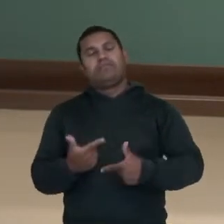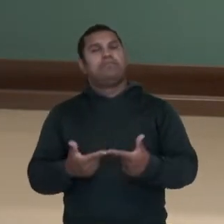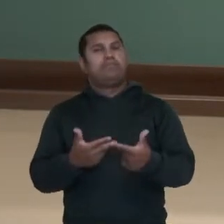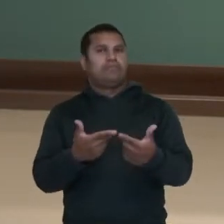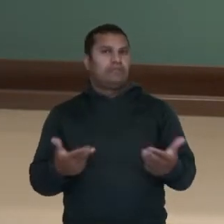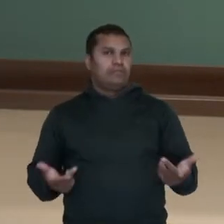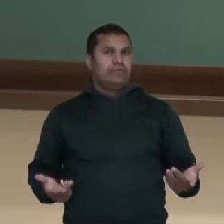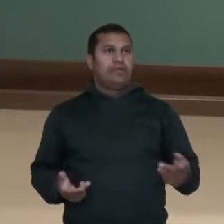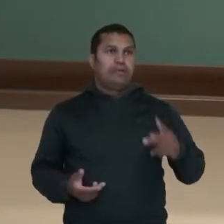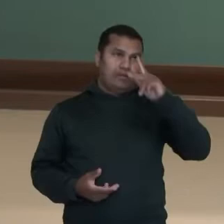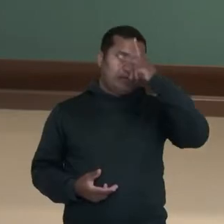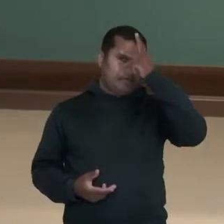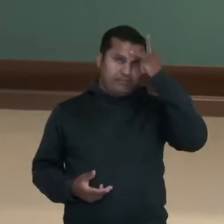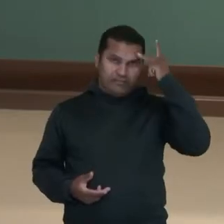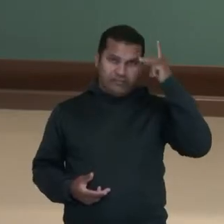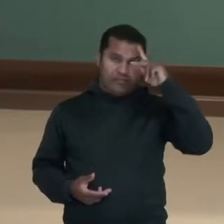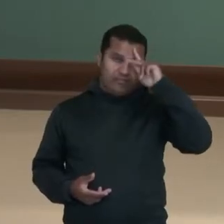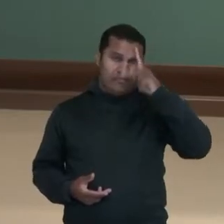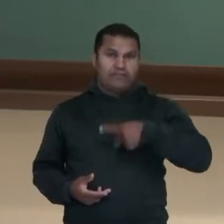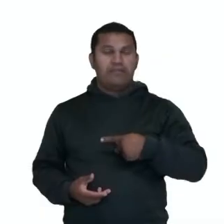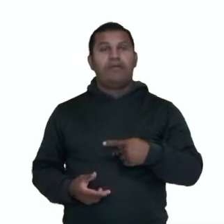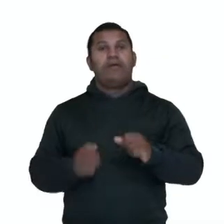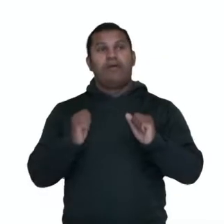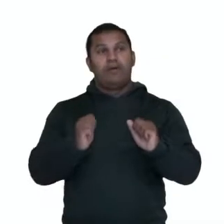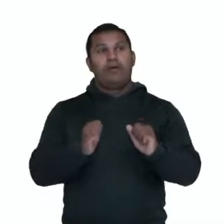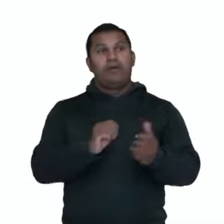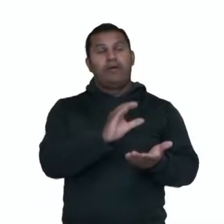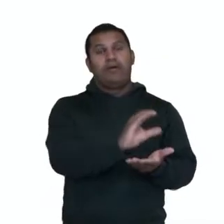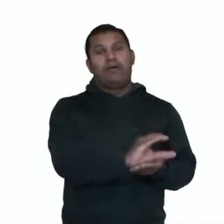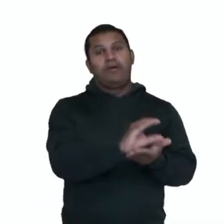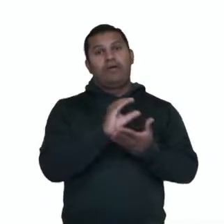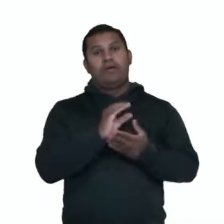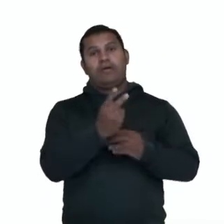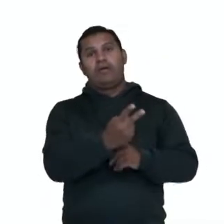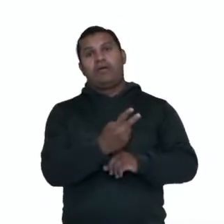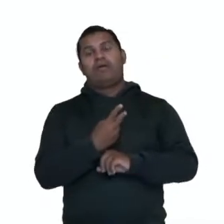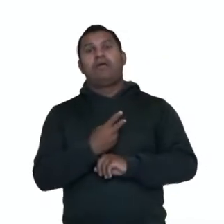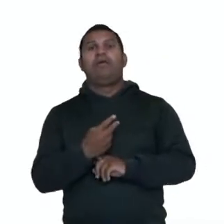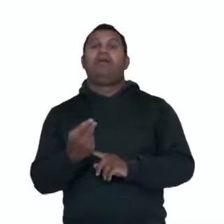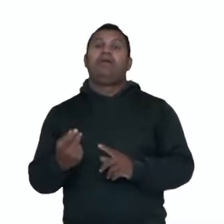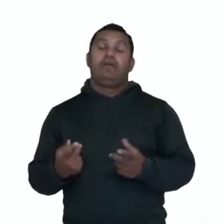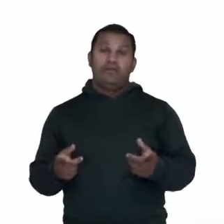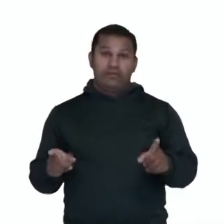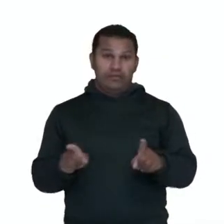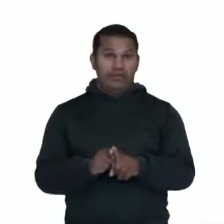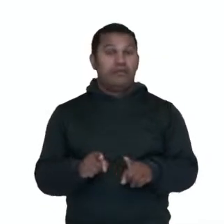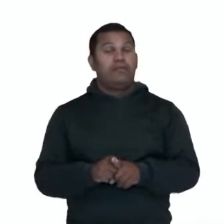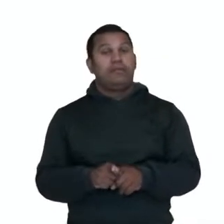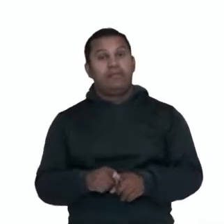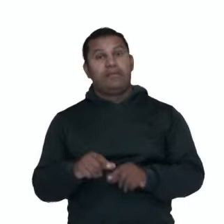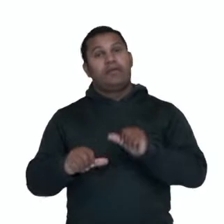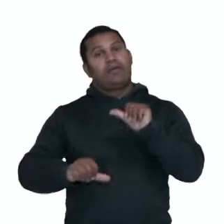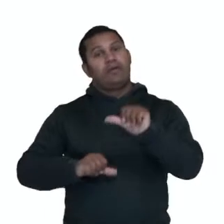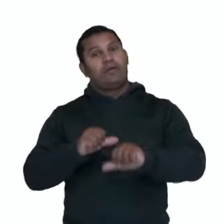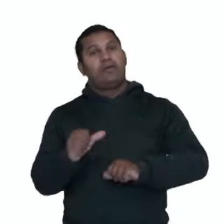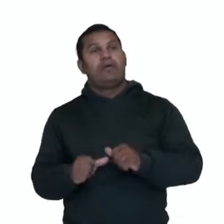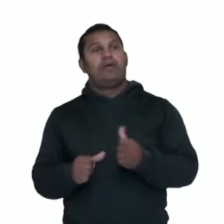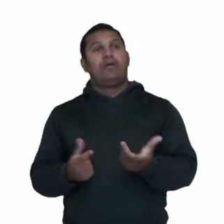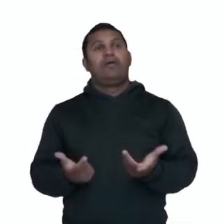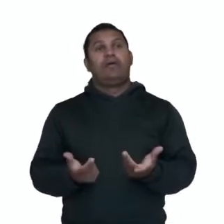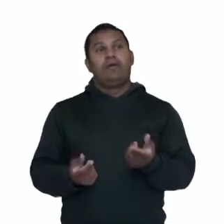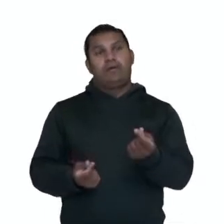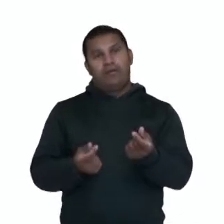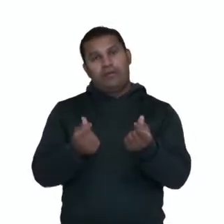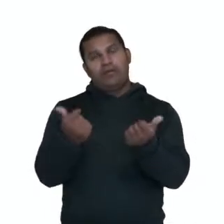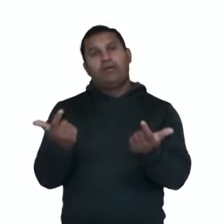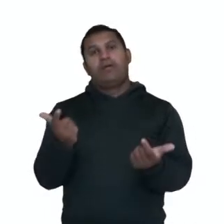Pessoas físicas e empresas podem contratar empréstimos e financiamentos com bancos e outras instituições financeiras. Elas